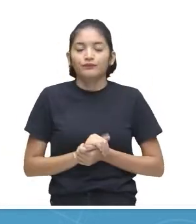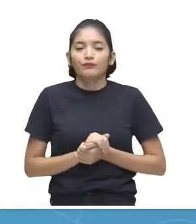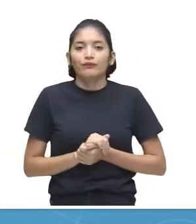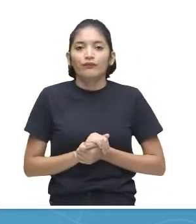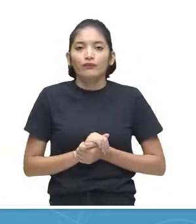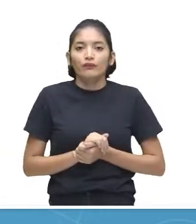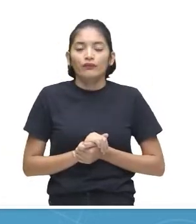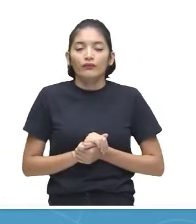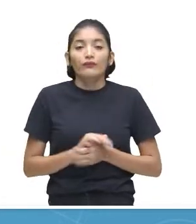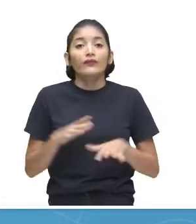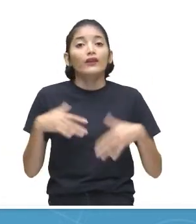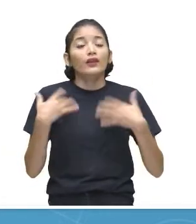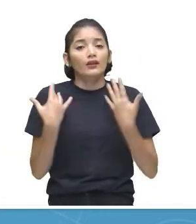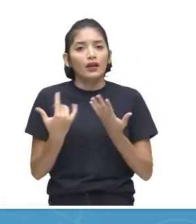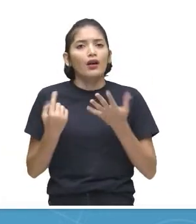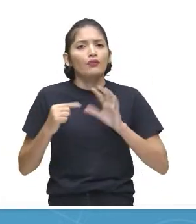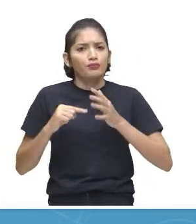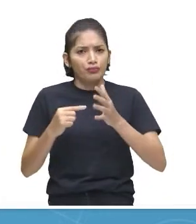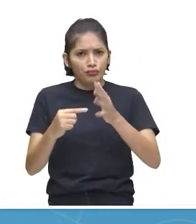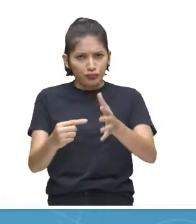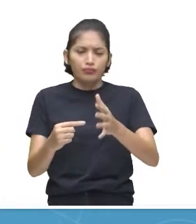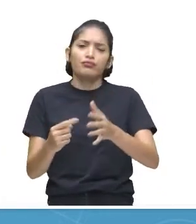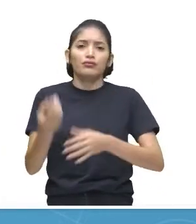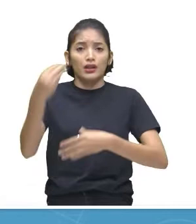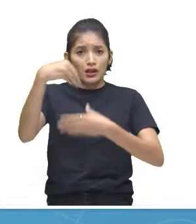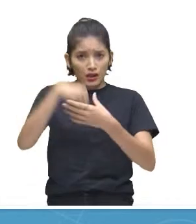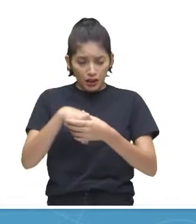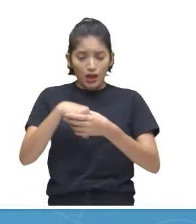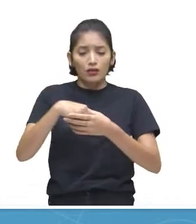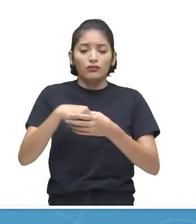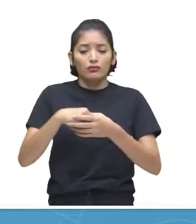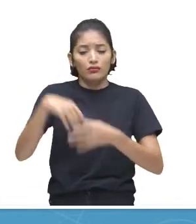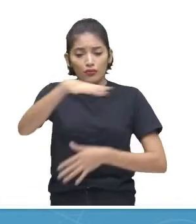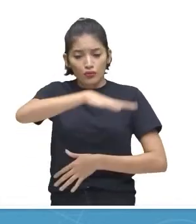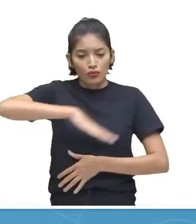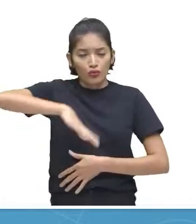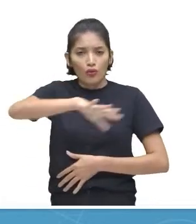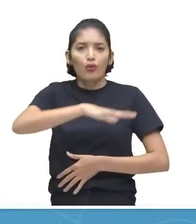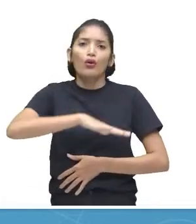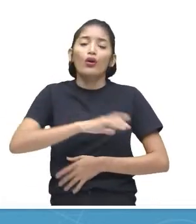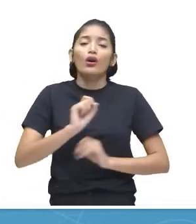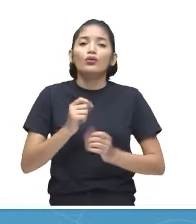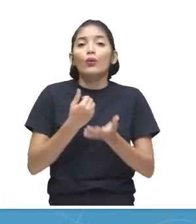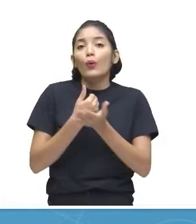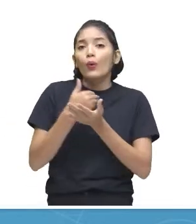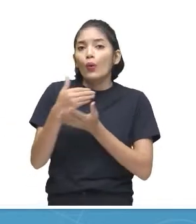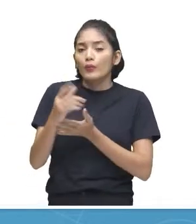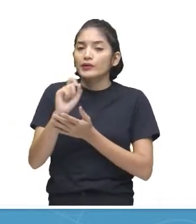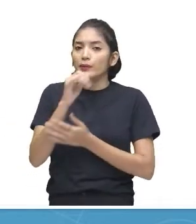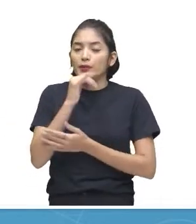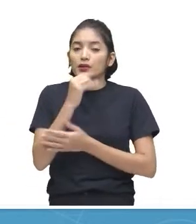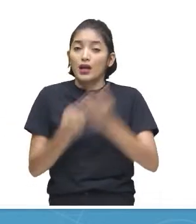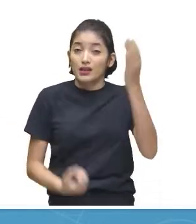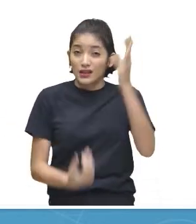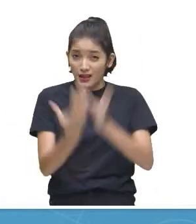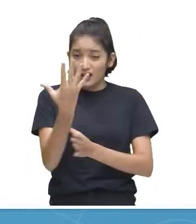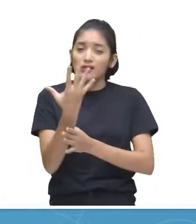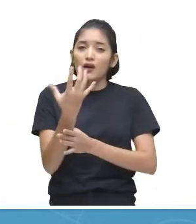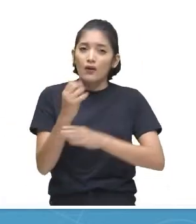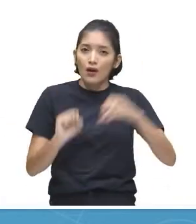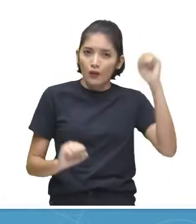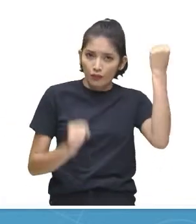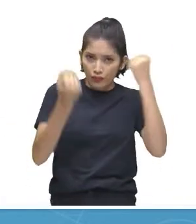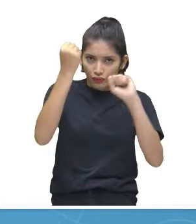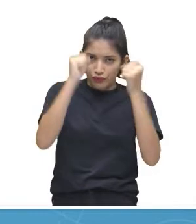máquinas, né, em sequência, dentro de um mesmo espaço, começou a se tratar das fábricas, o surgimento da indústria